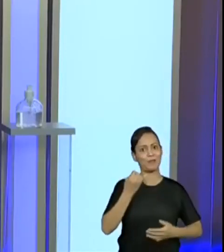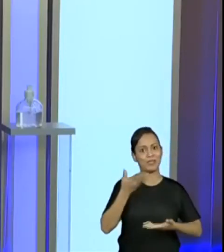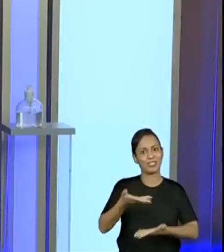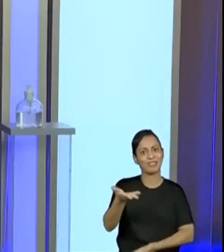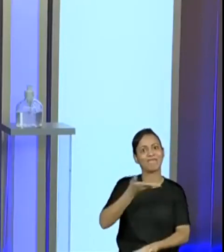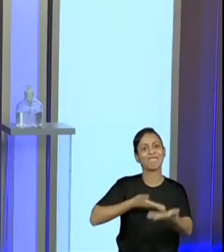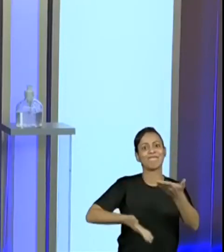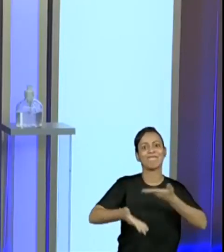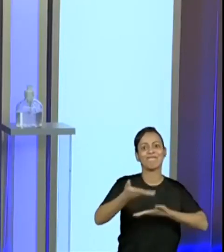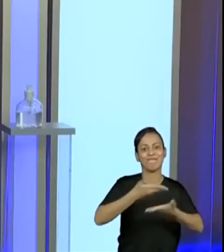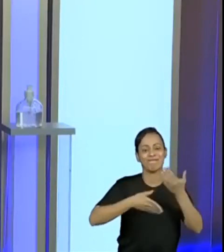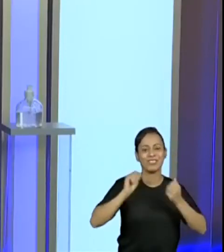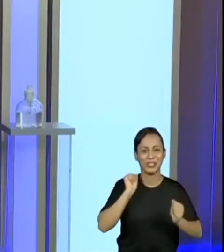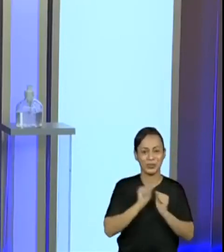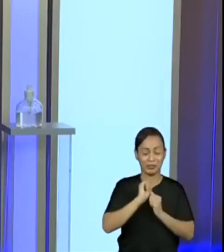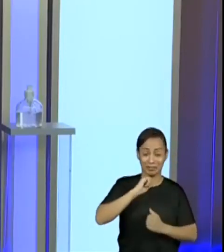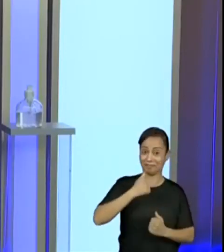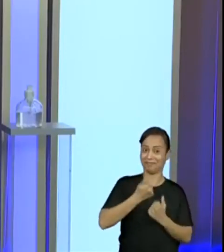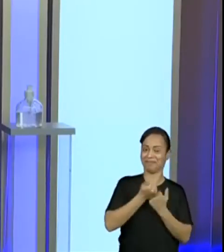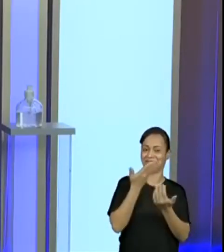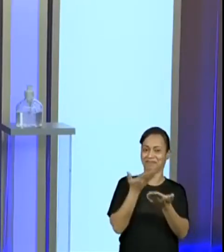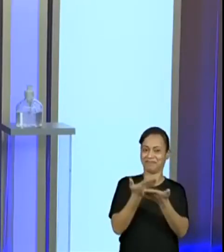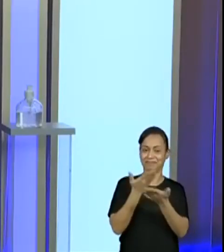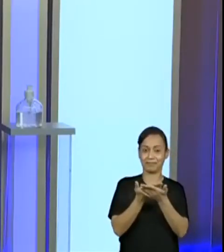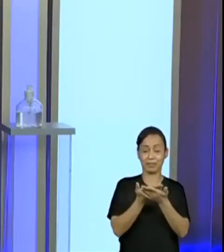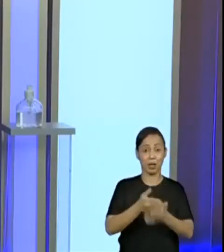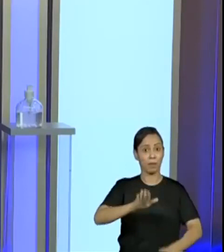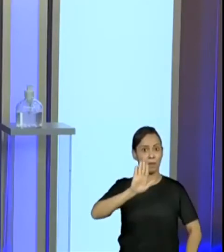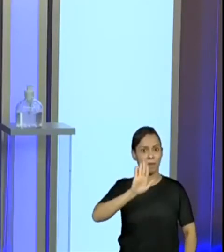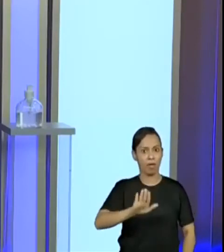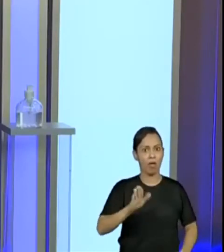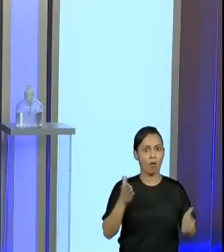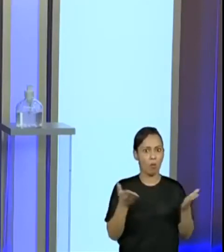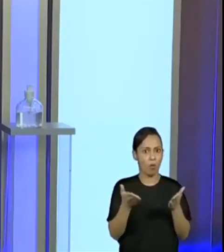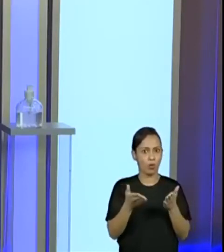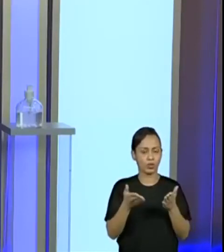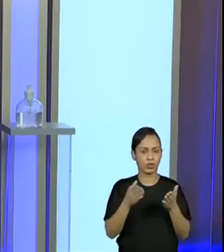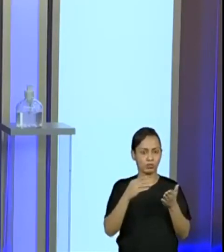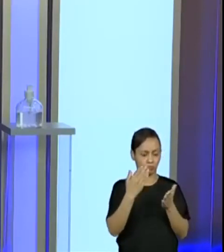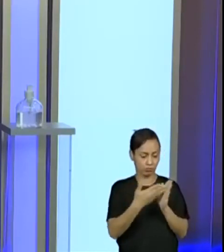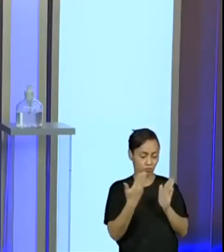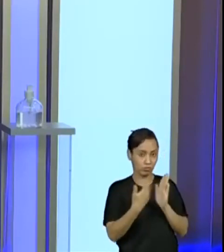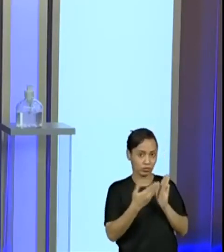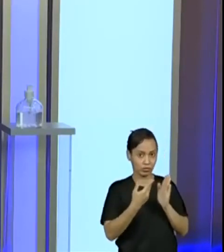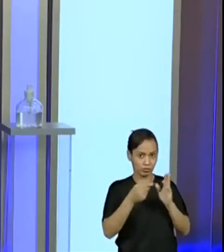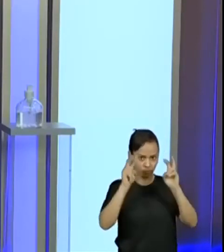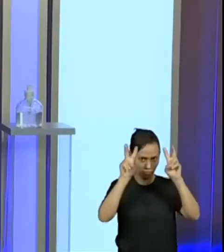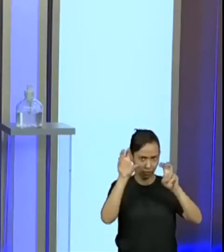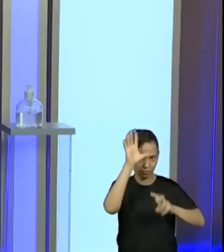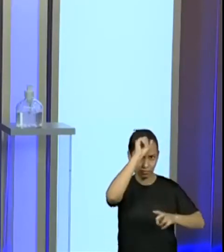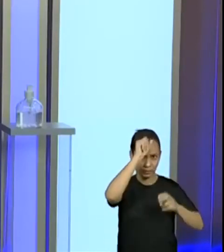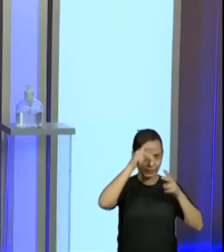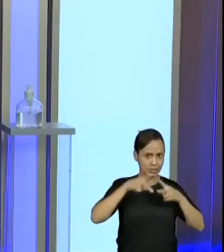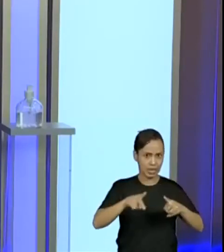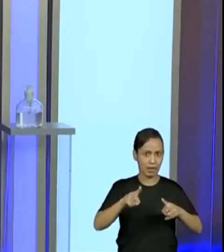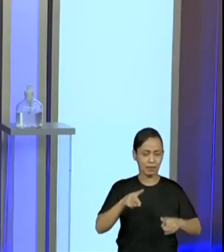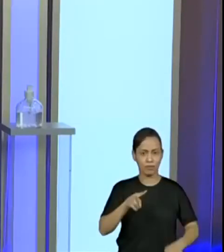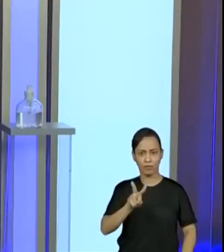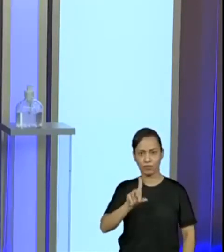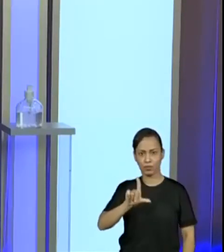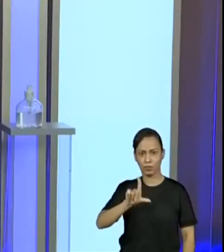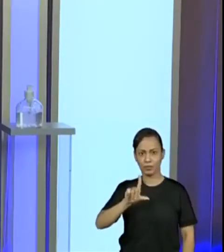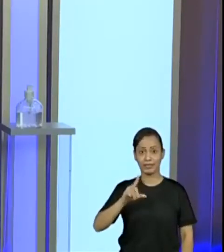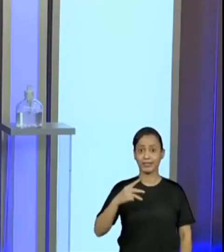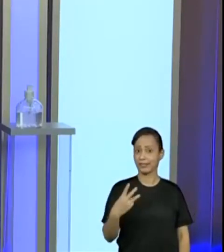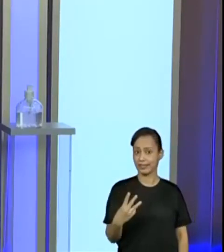de vocês nesse momento. Lembrando que a gente está trabalhando com o material do Aprender Sempre, o volume 3,